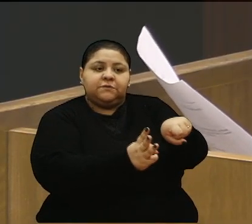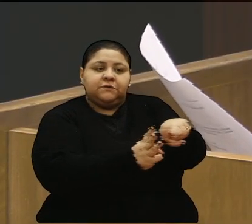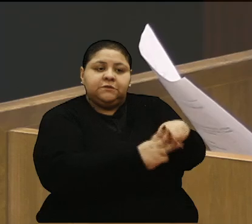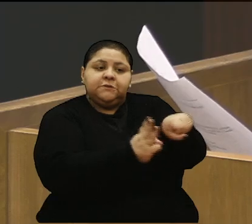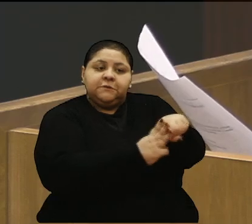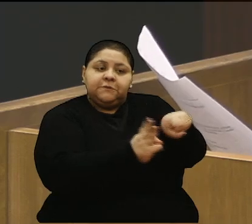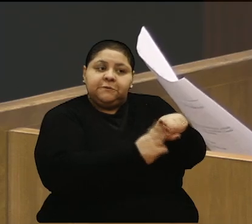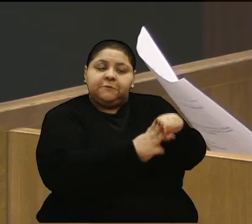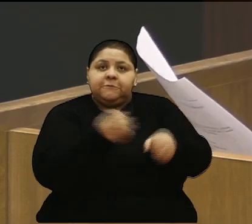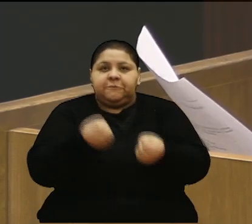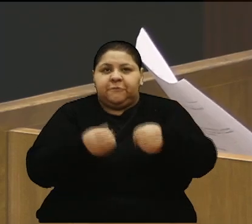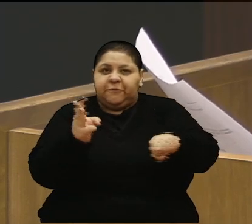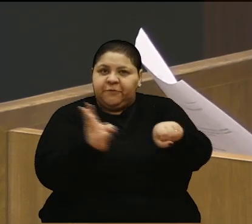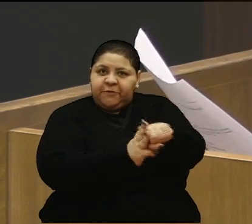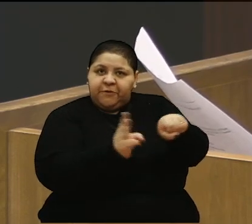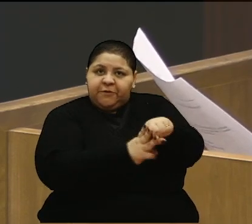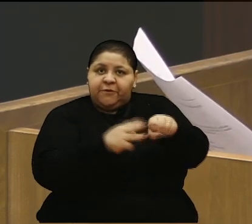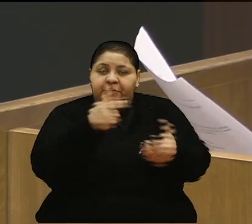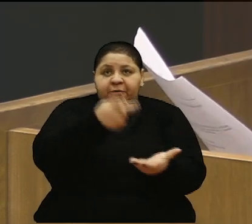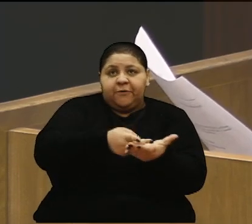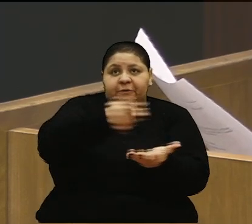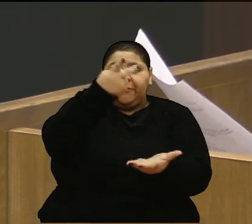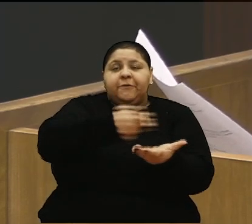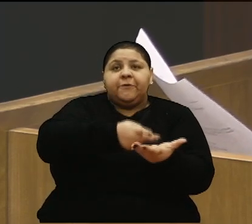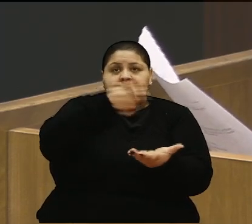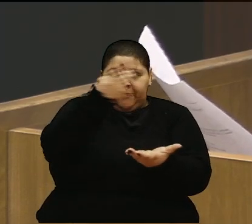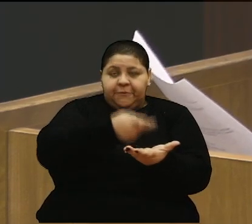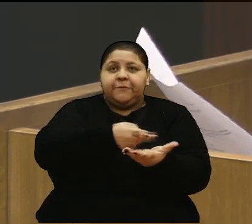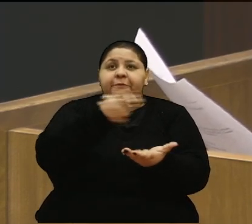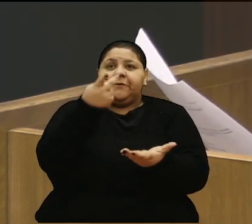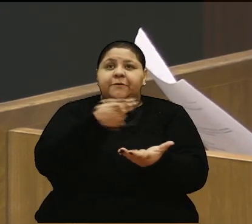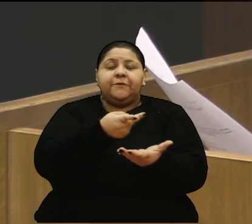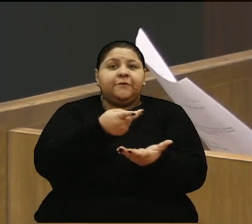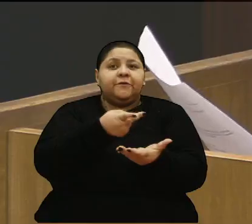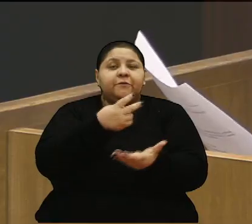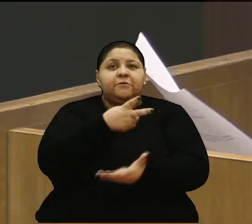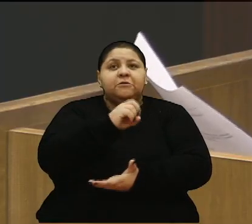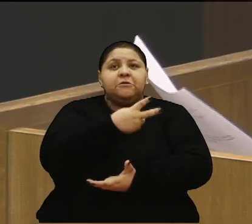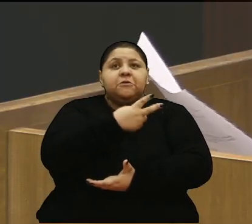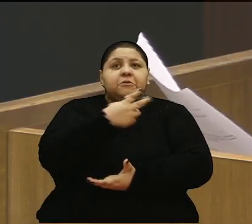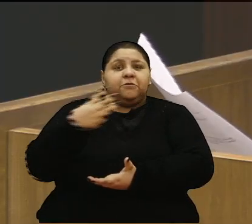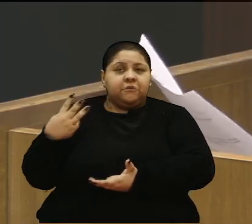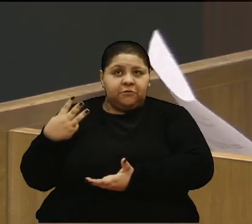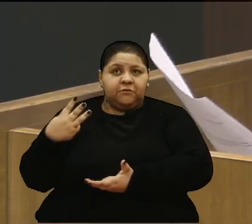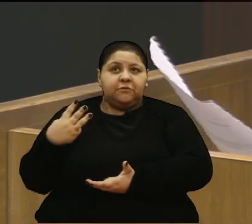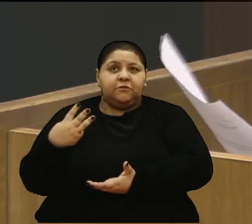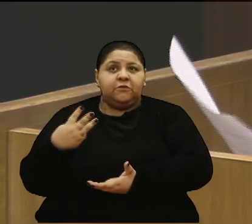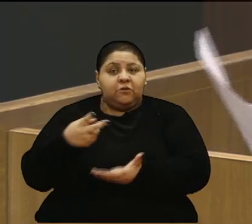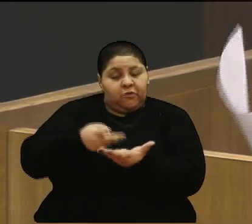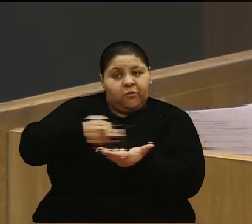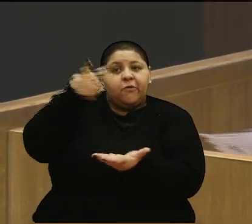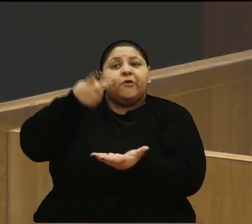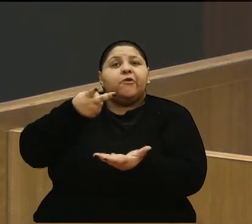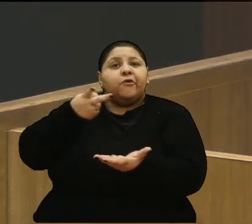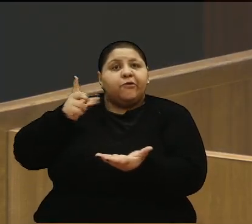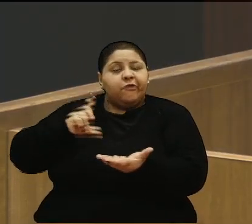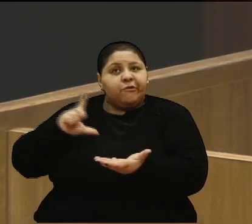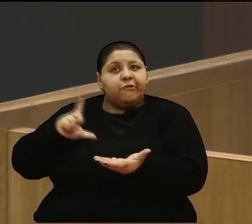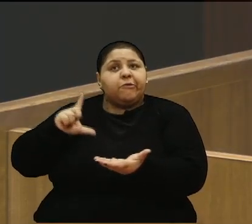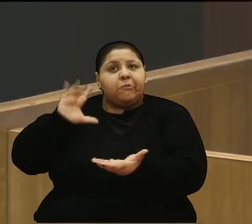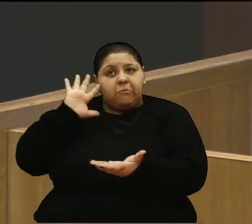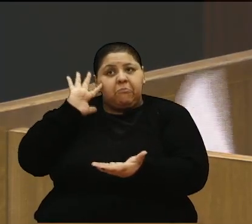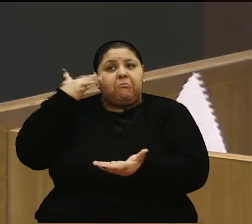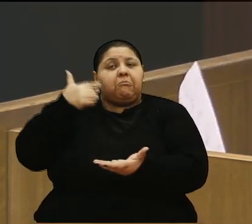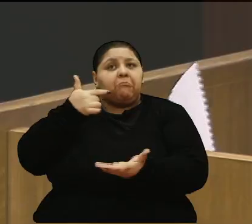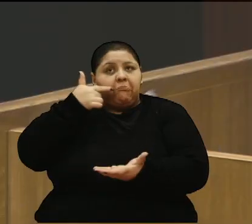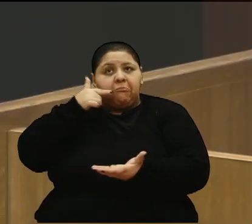operadora especialista da Volkswagen, foi premiada com o Prêmio Apprentice Award 2023. Um prêmio que rendeu muitos frutos nela, né, e